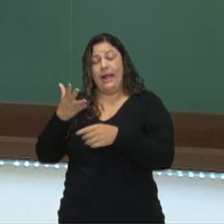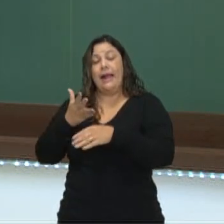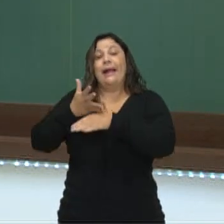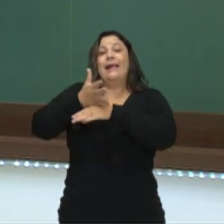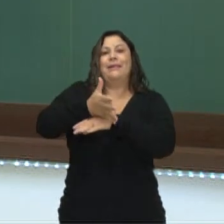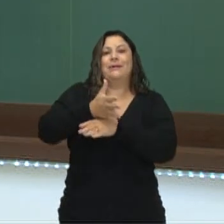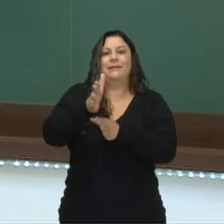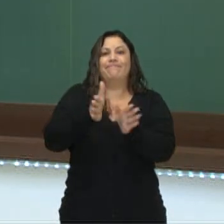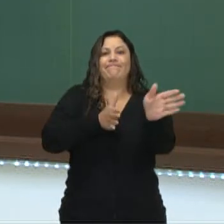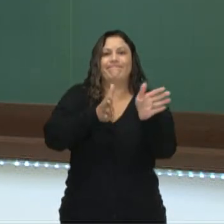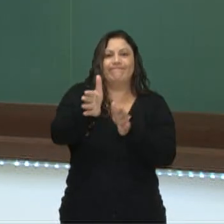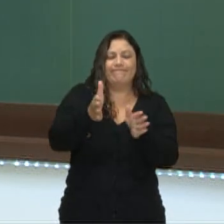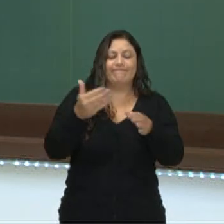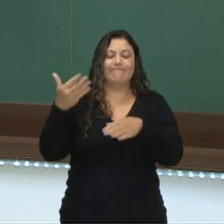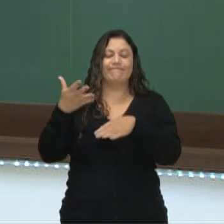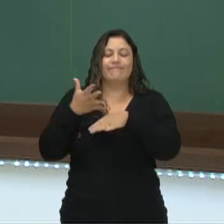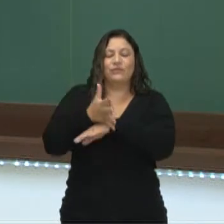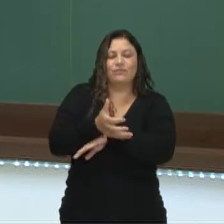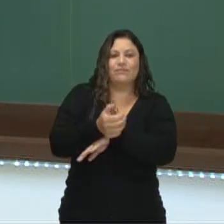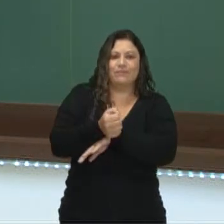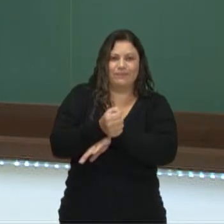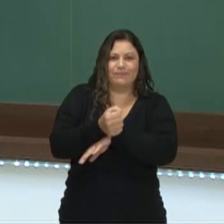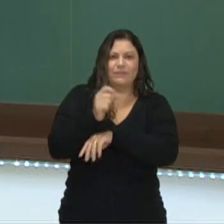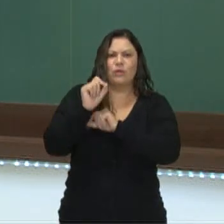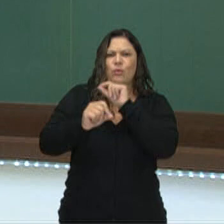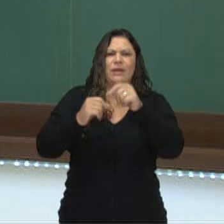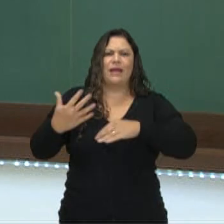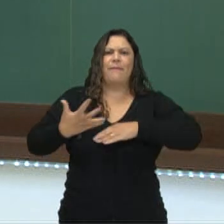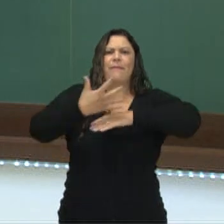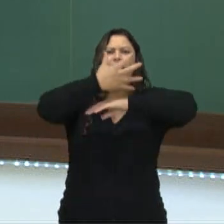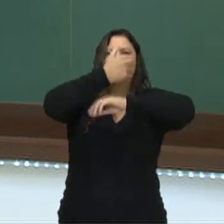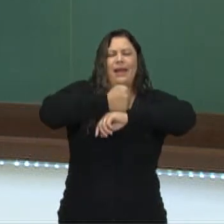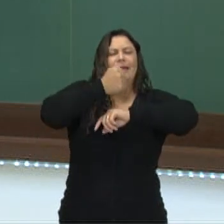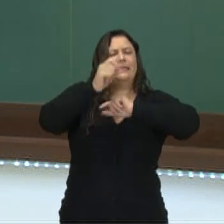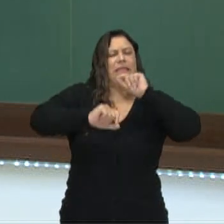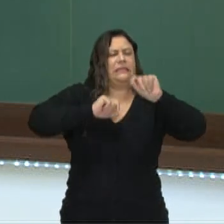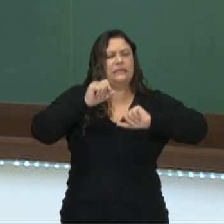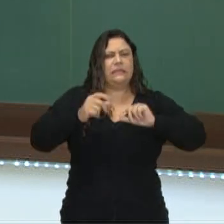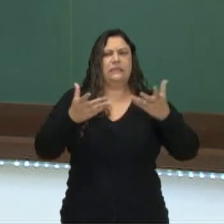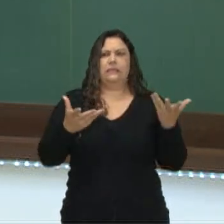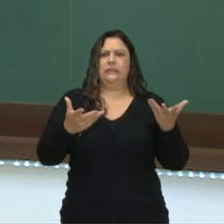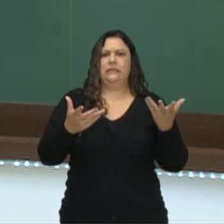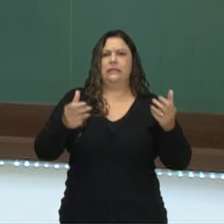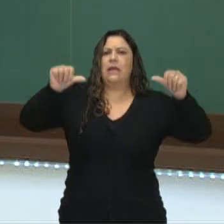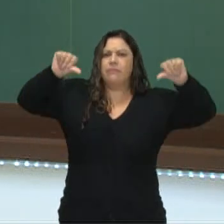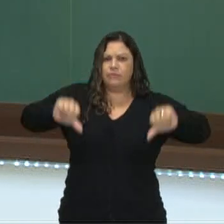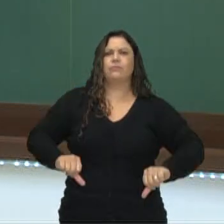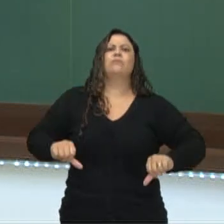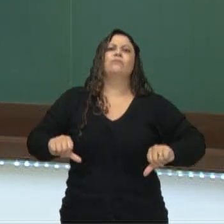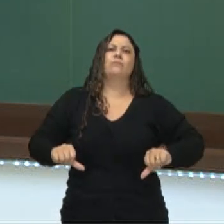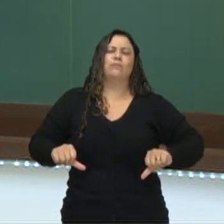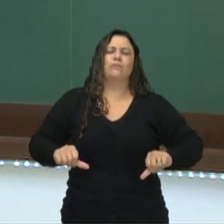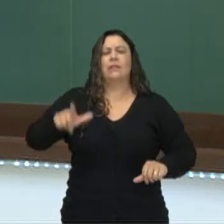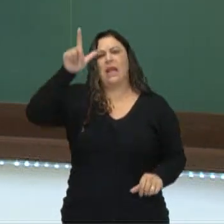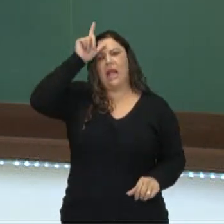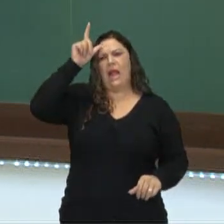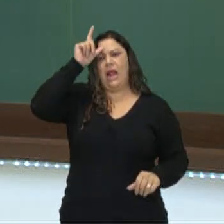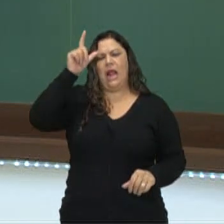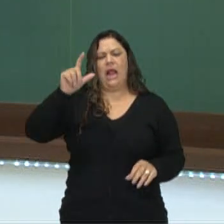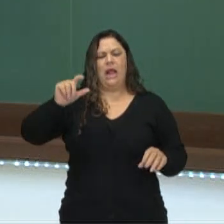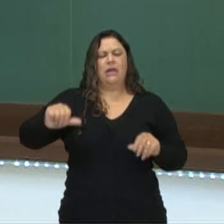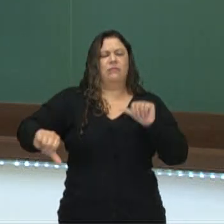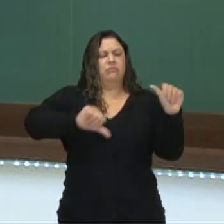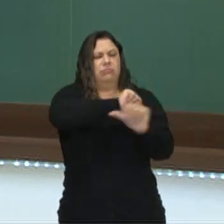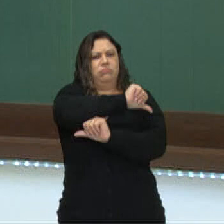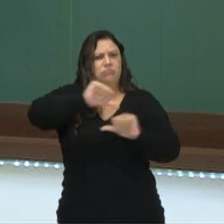daí desandou tudo. Porque eles estavam em harmonia, cada um desempenhava a sua atividade. Daí chegou o alemão e começou a mudar